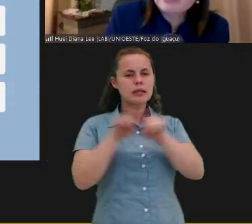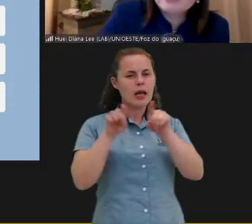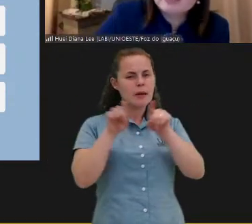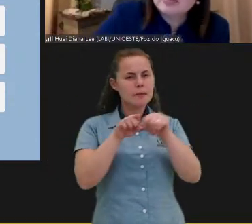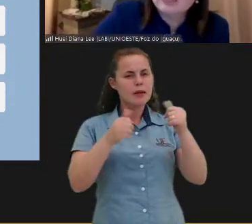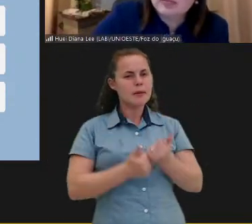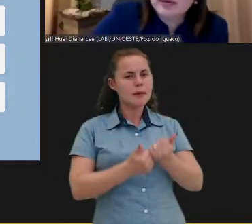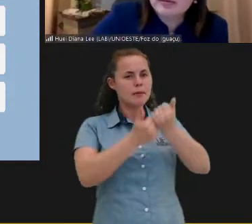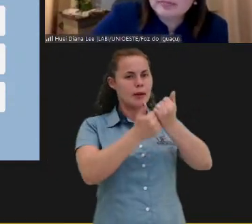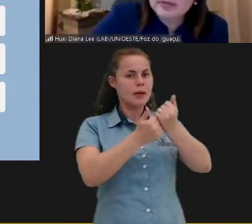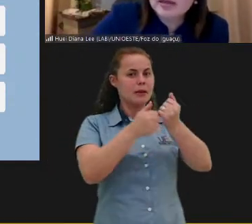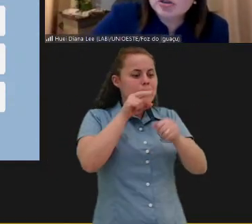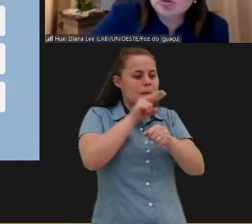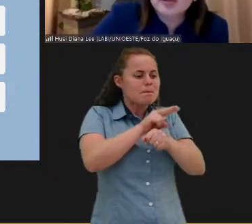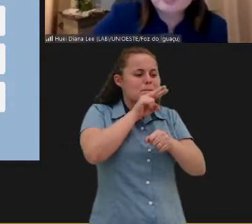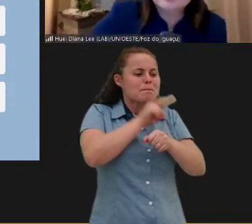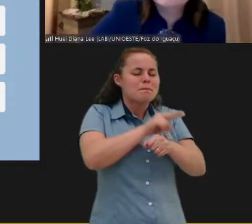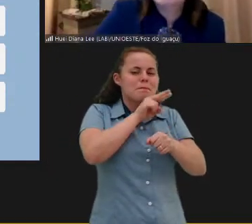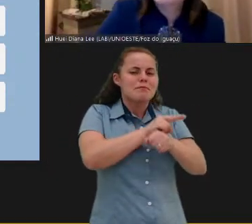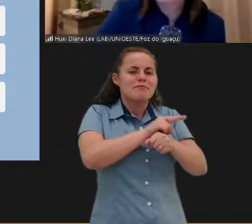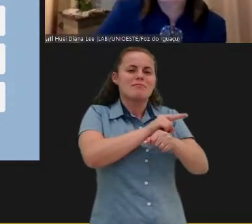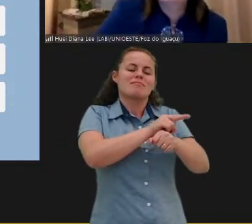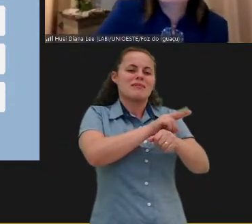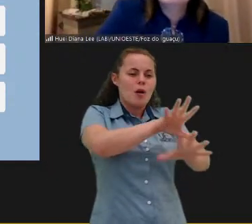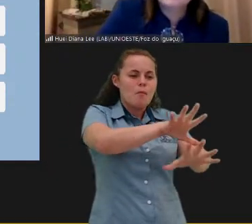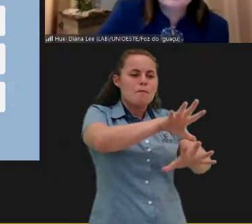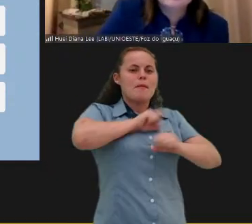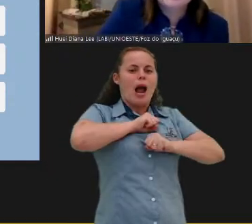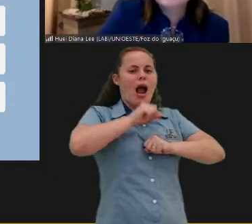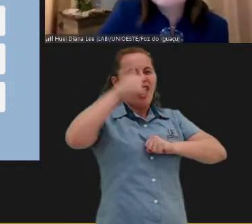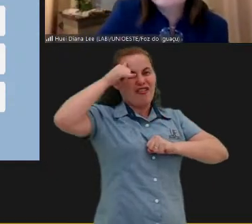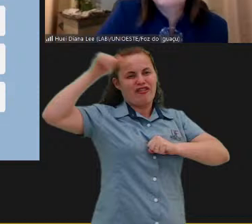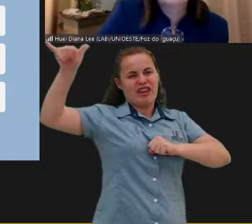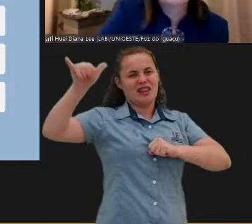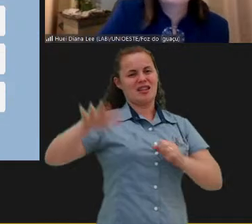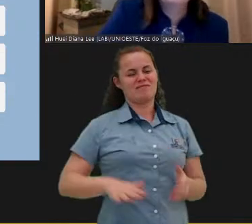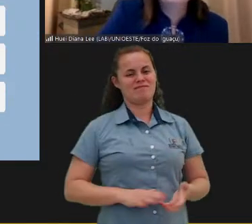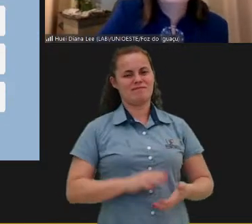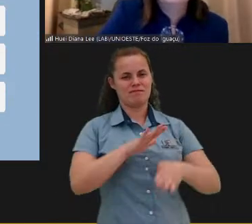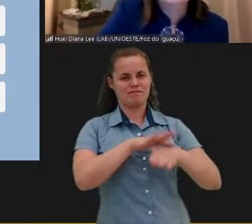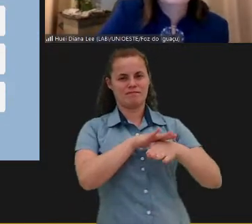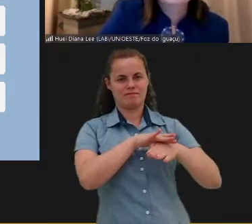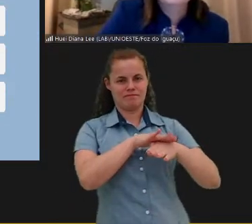fazer a prevenção também, né, de doenças. Por exemplo,